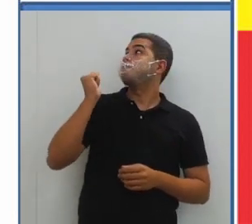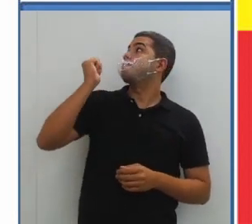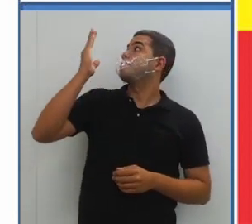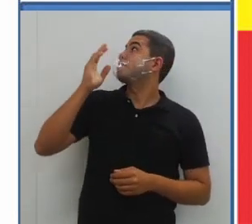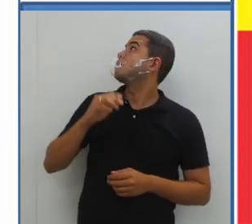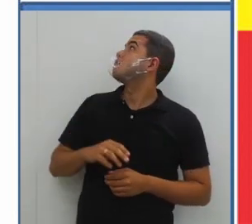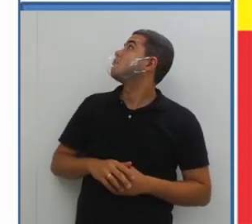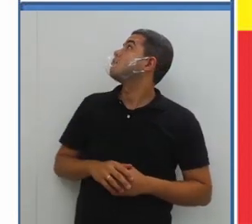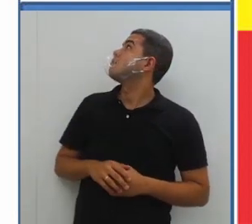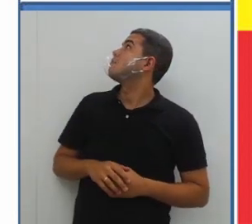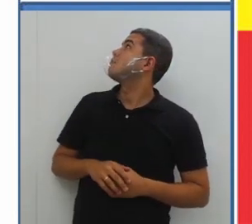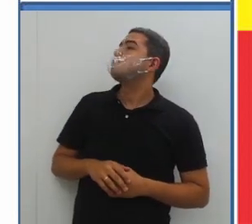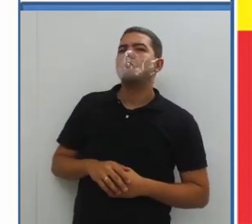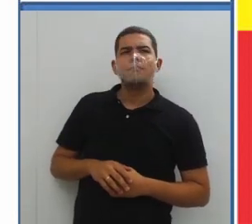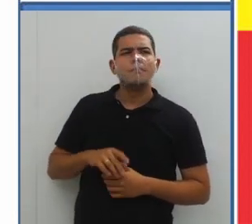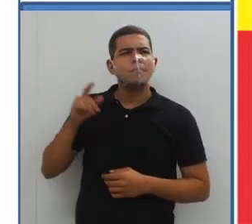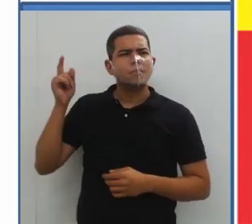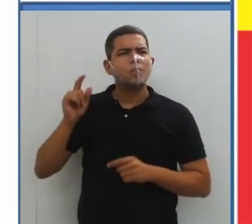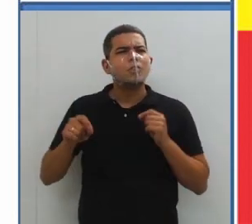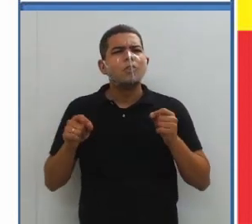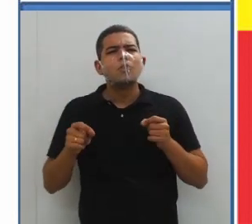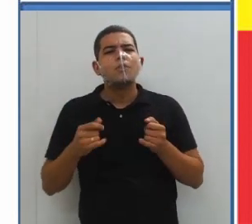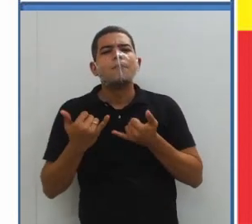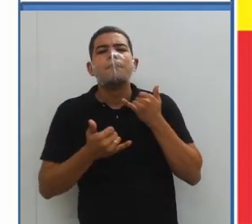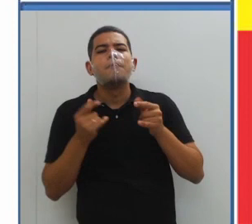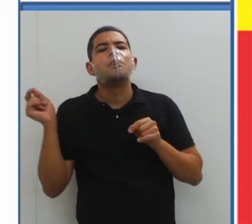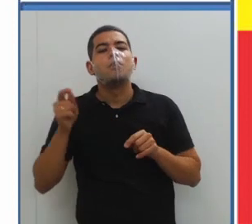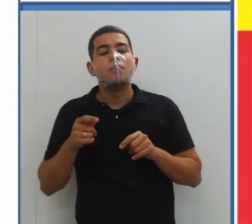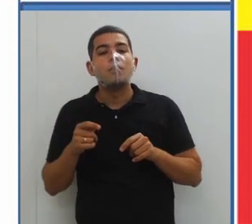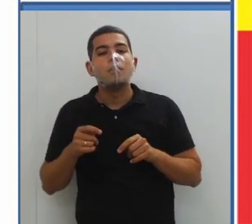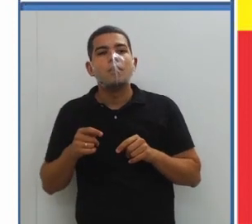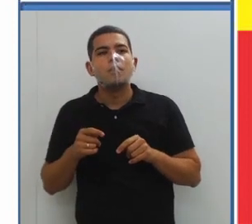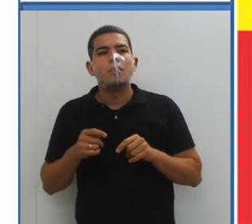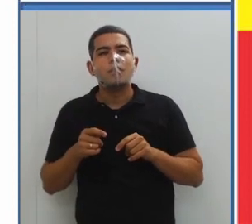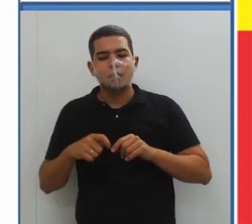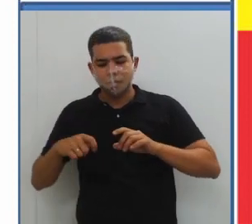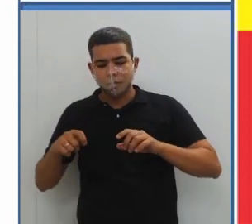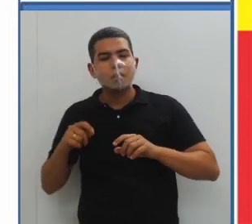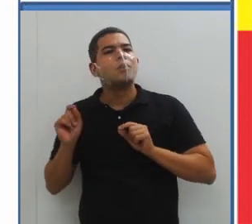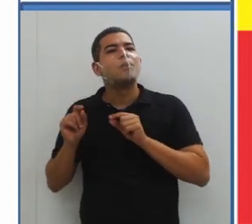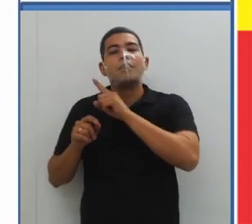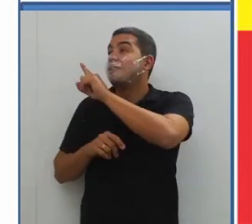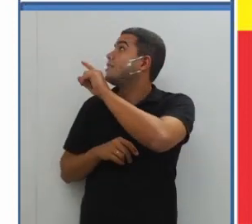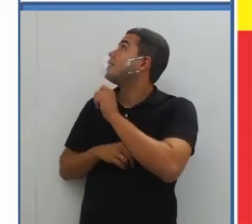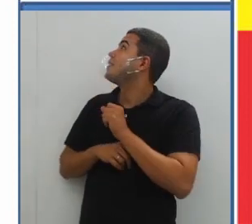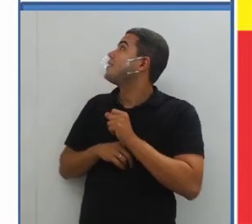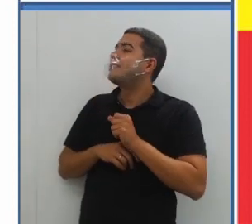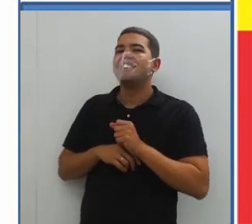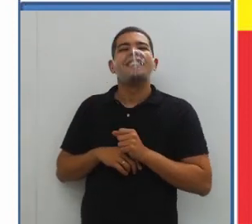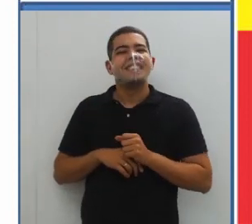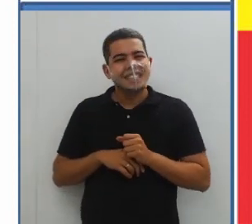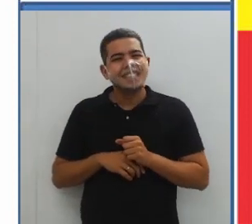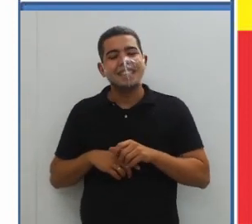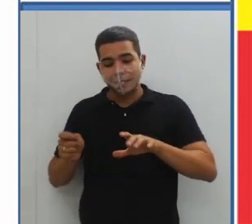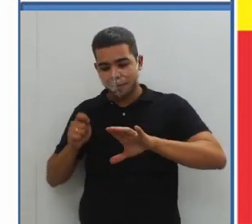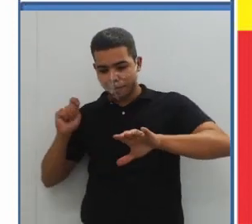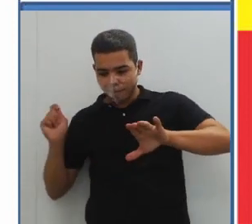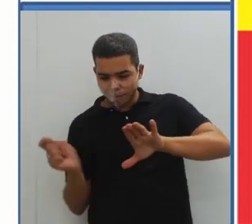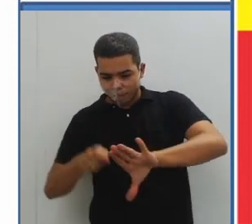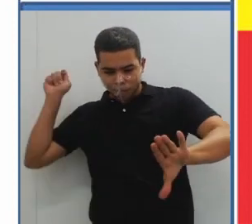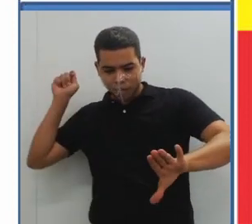à esquerda, tem uma imagem da Mônica brincando de quê com Cebolinha e Cascão? Quem sabe? É